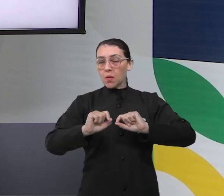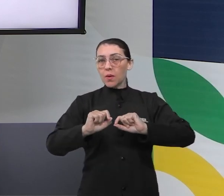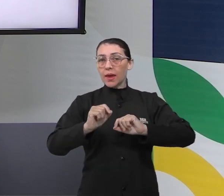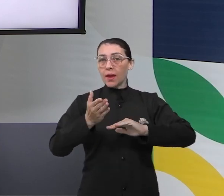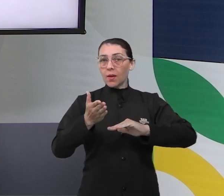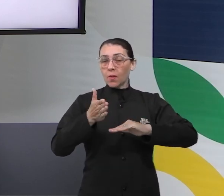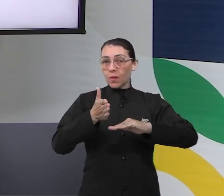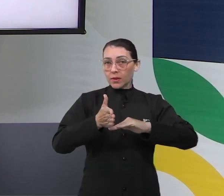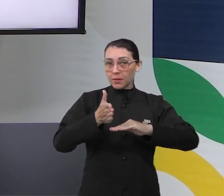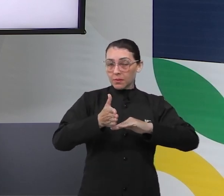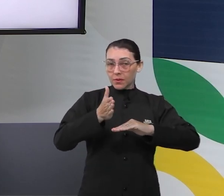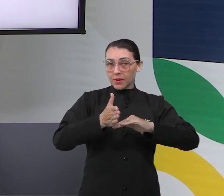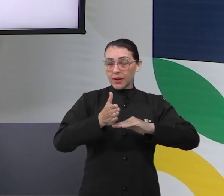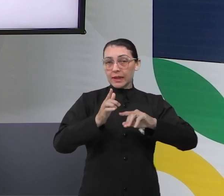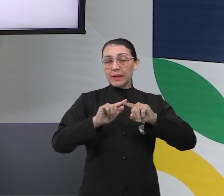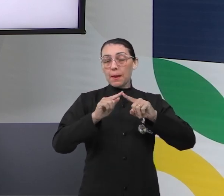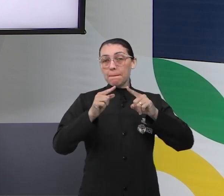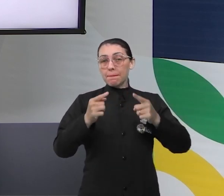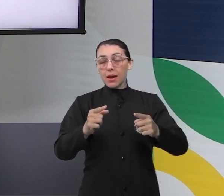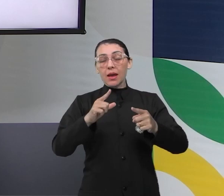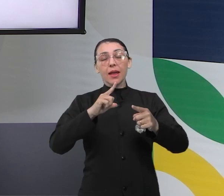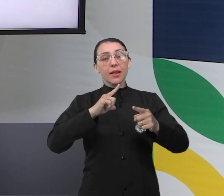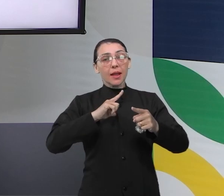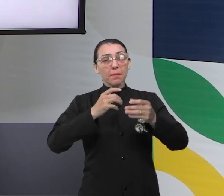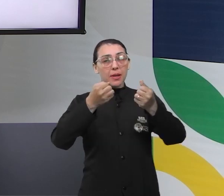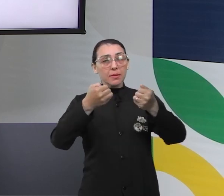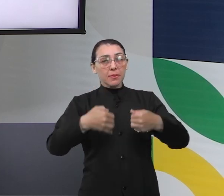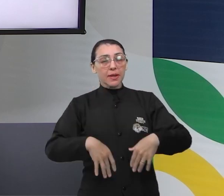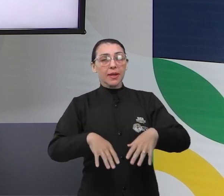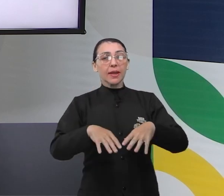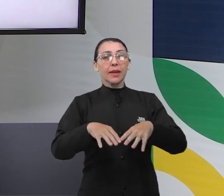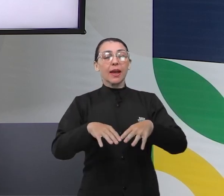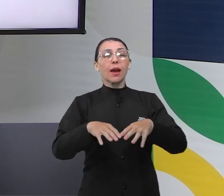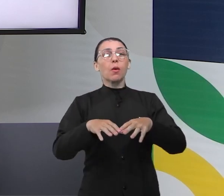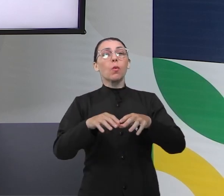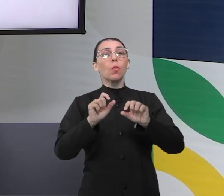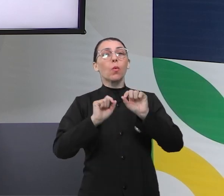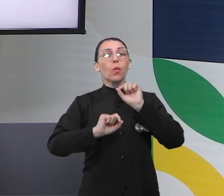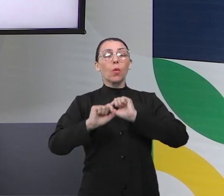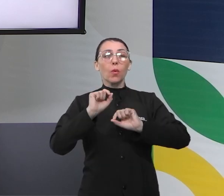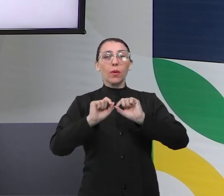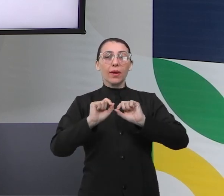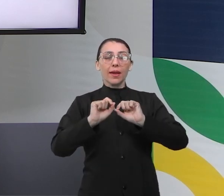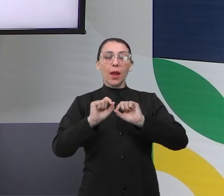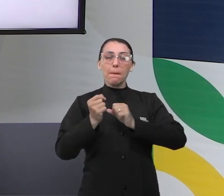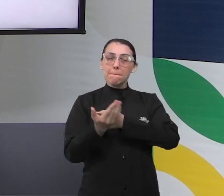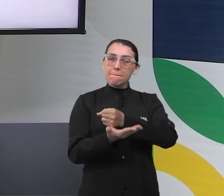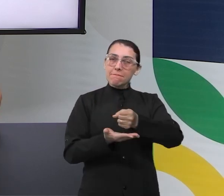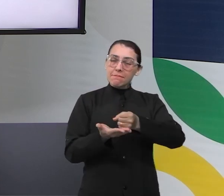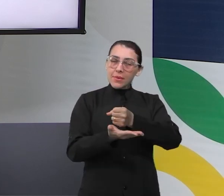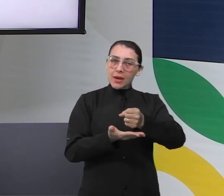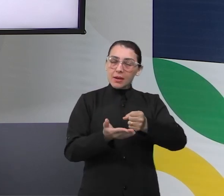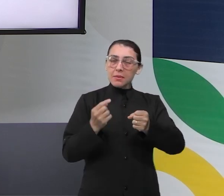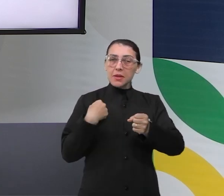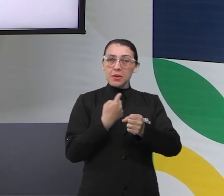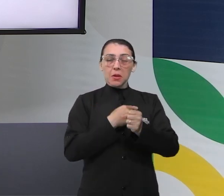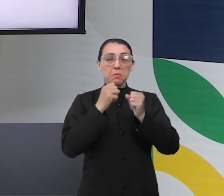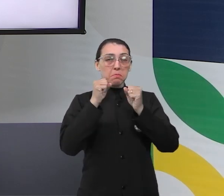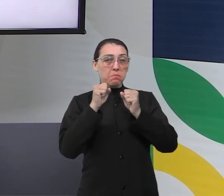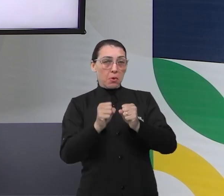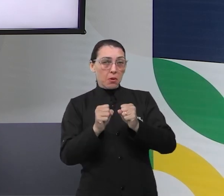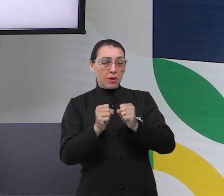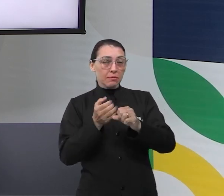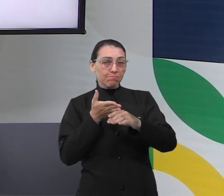dos períodos, mas dá para abrir, por assim dizer, o apetite, para que a gente possa